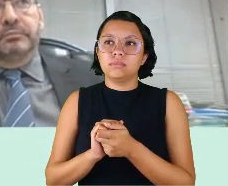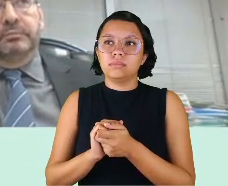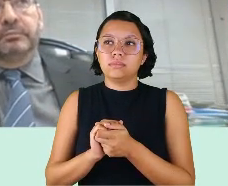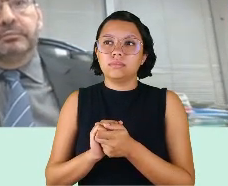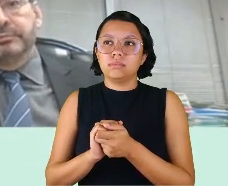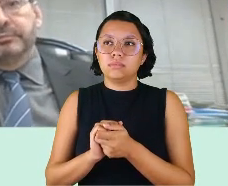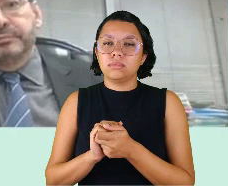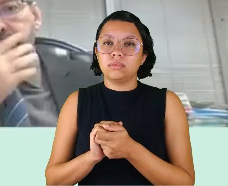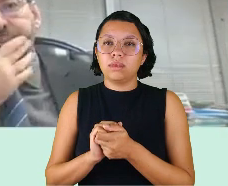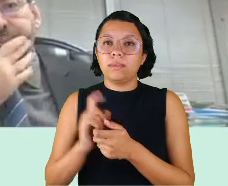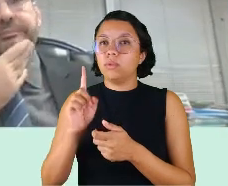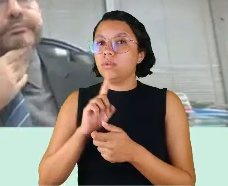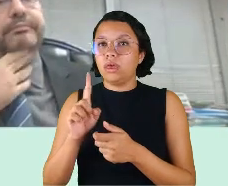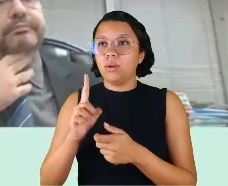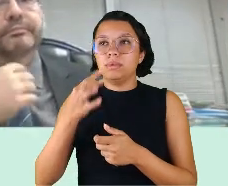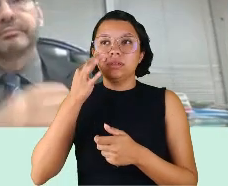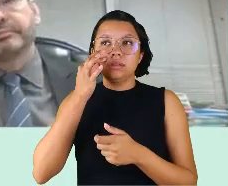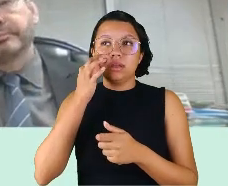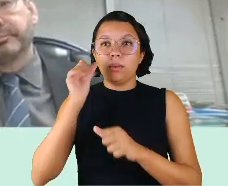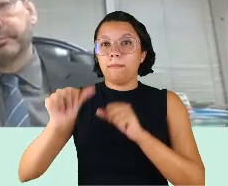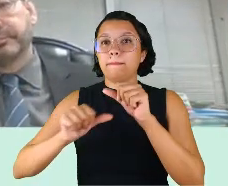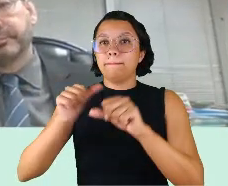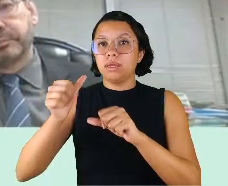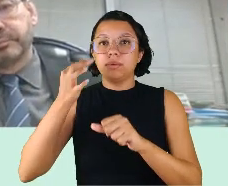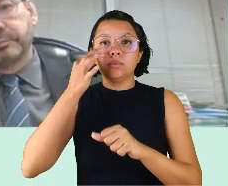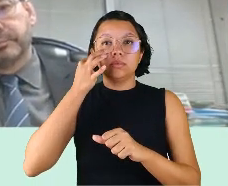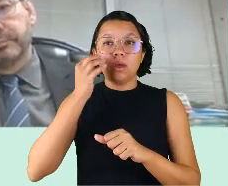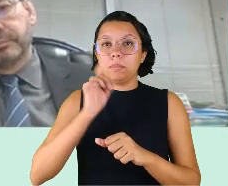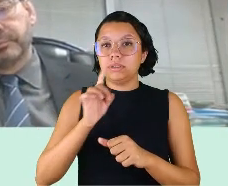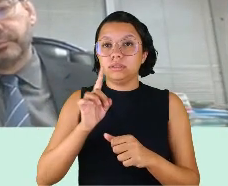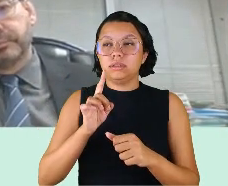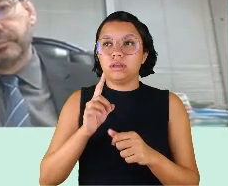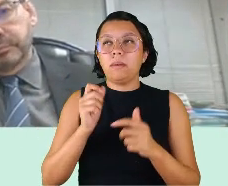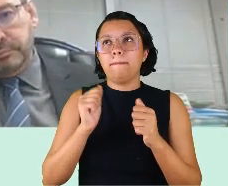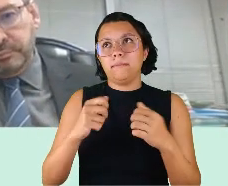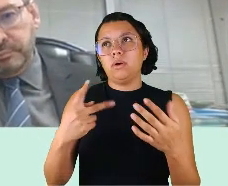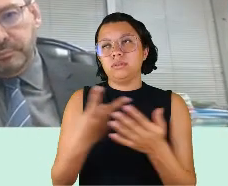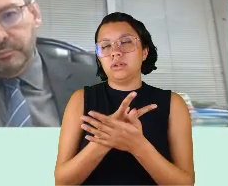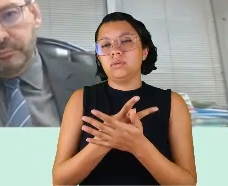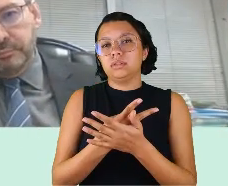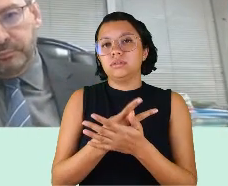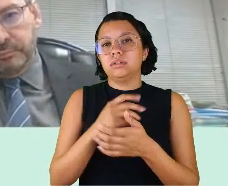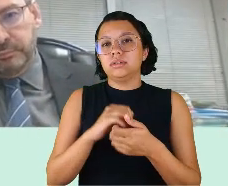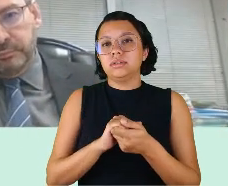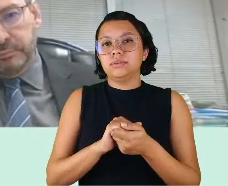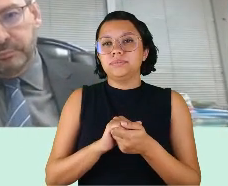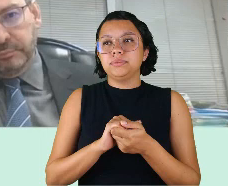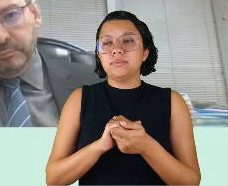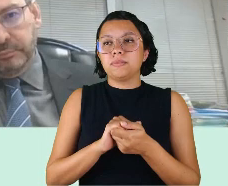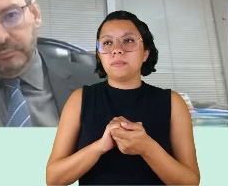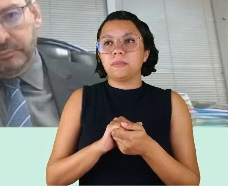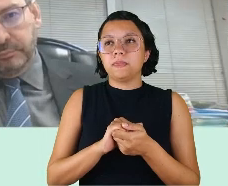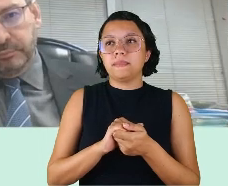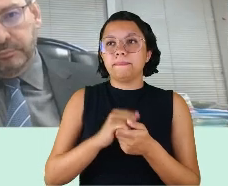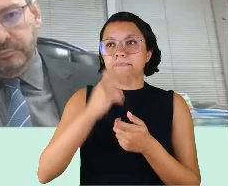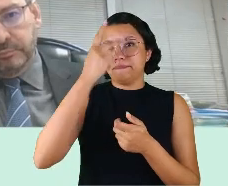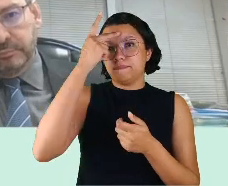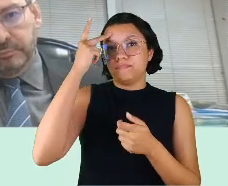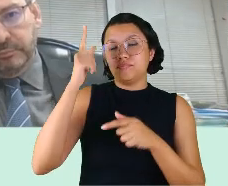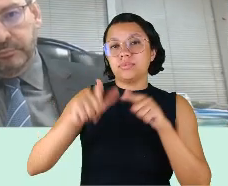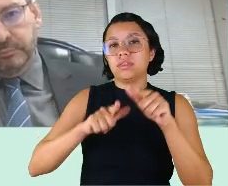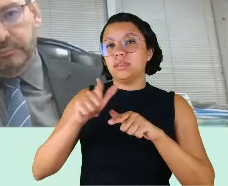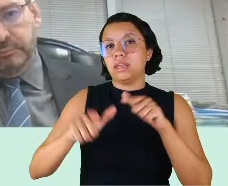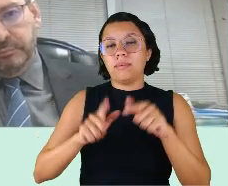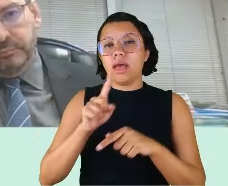pelo não presencial. Só que tem o seguinte, né? Pode acontecer, para quem está